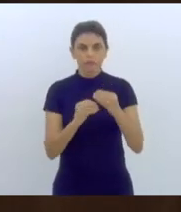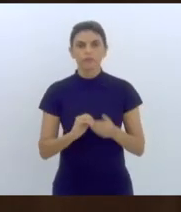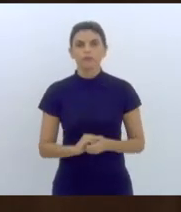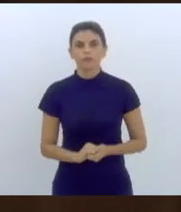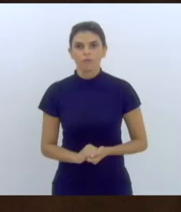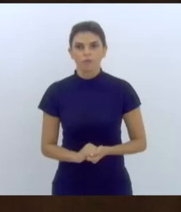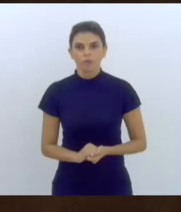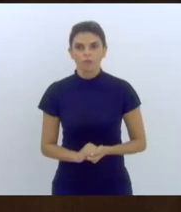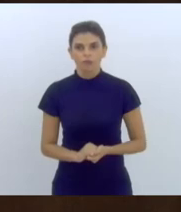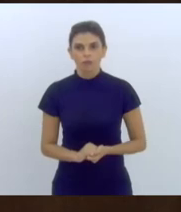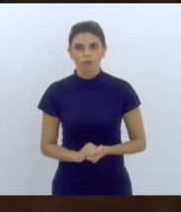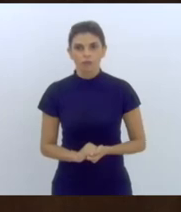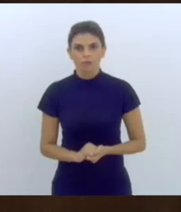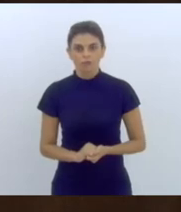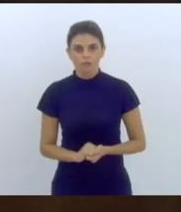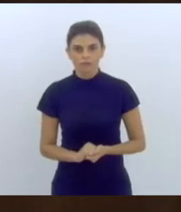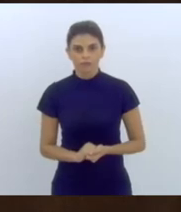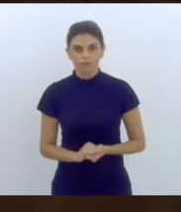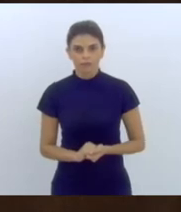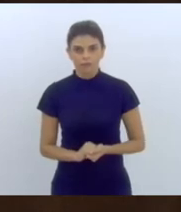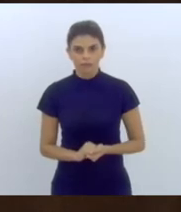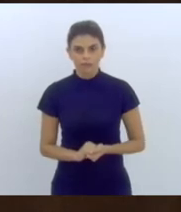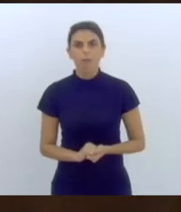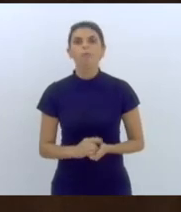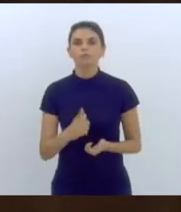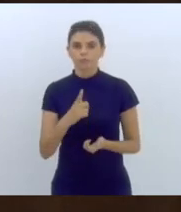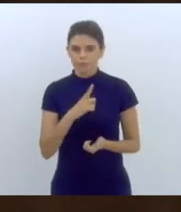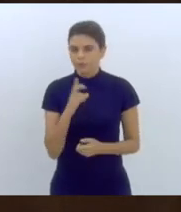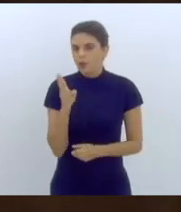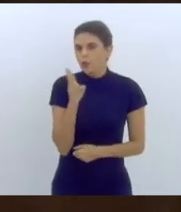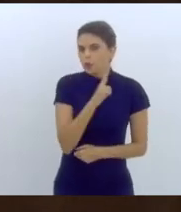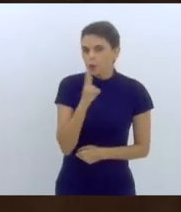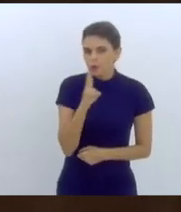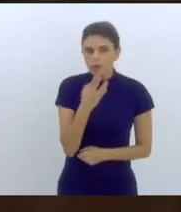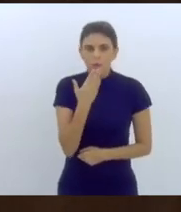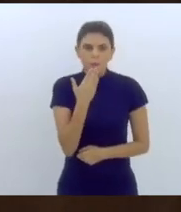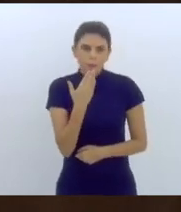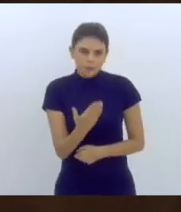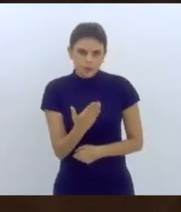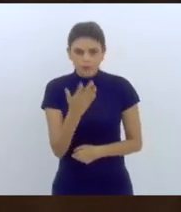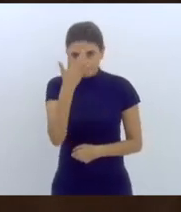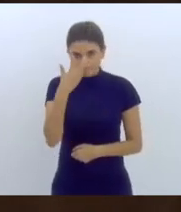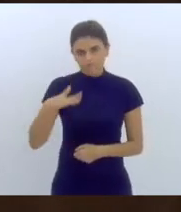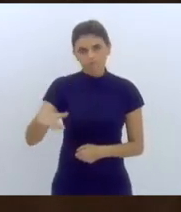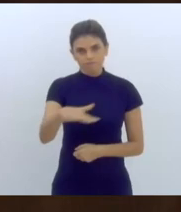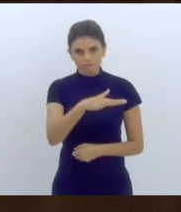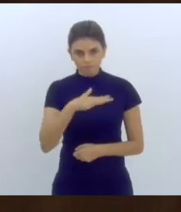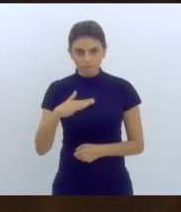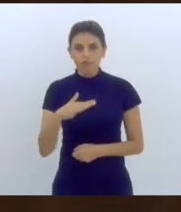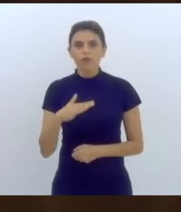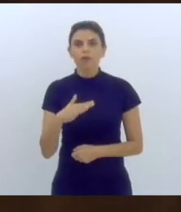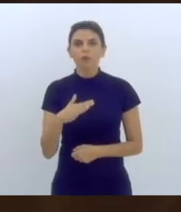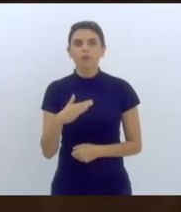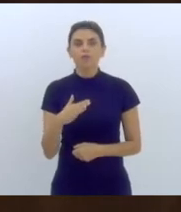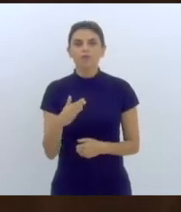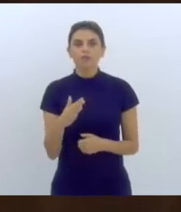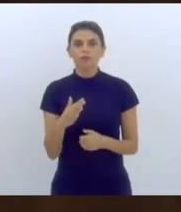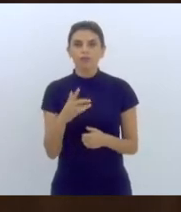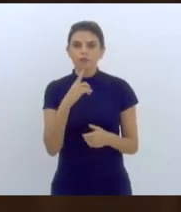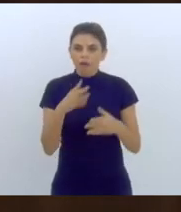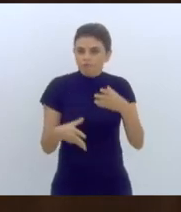Está em segunda? Está em regime de urgência. Pedindo a Vossa Excelência forma final